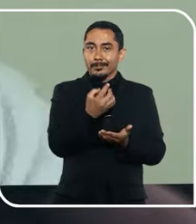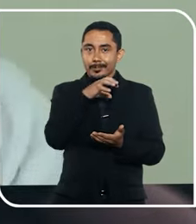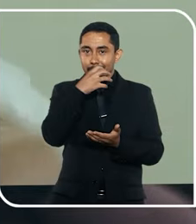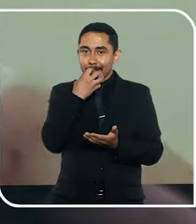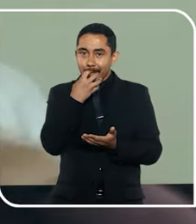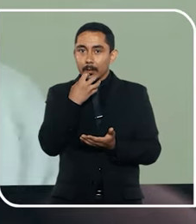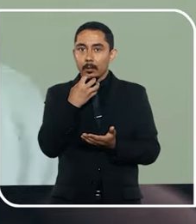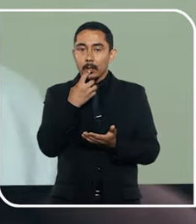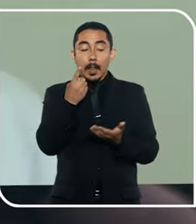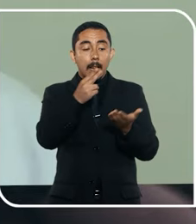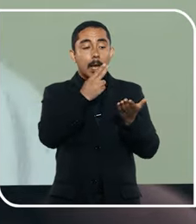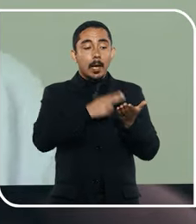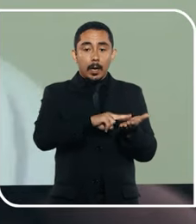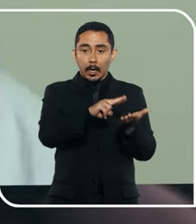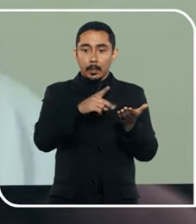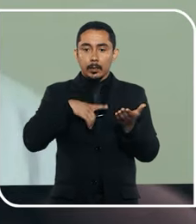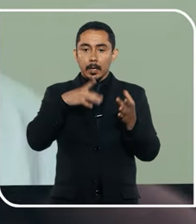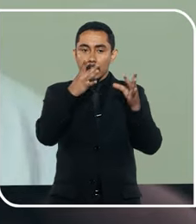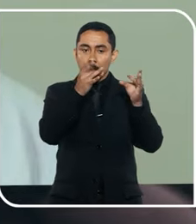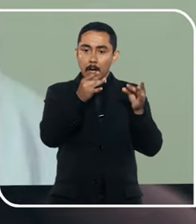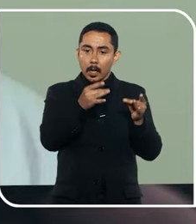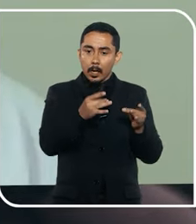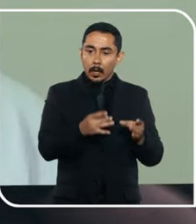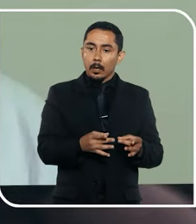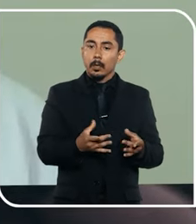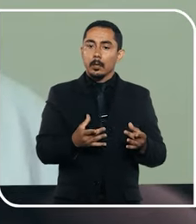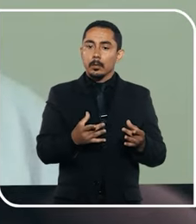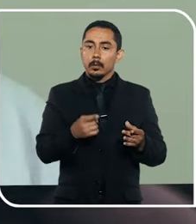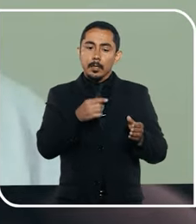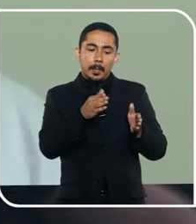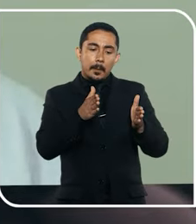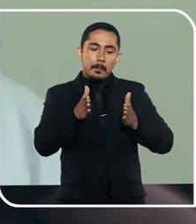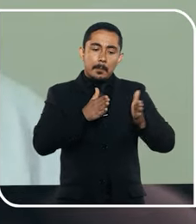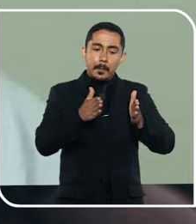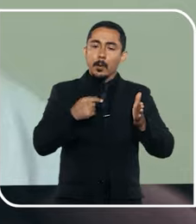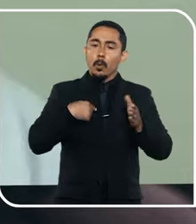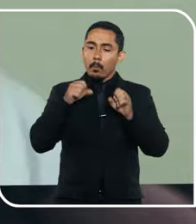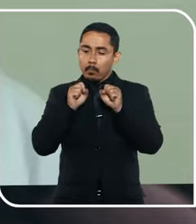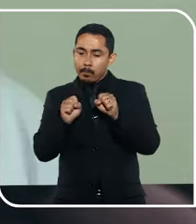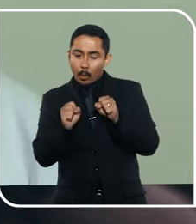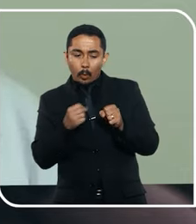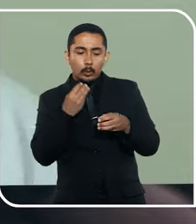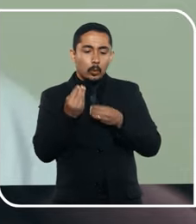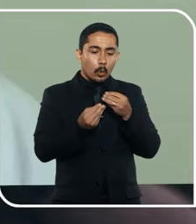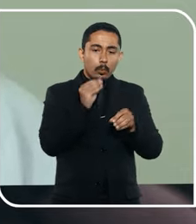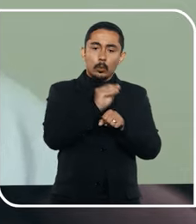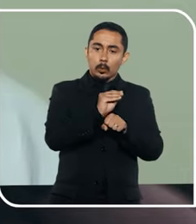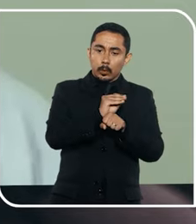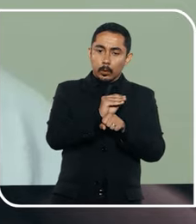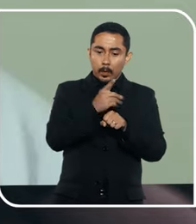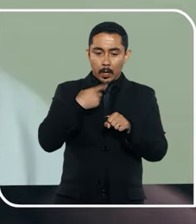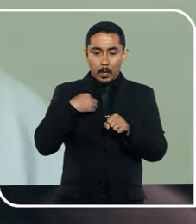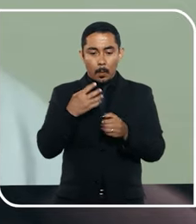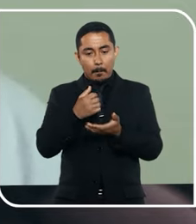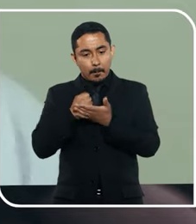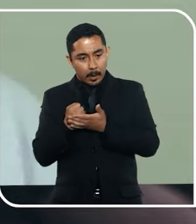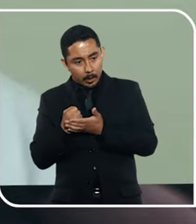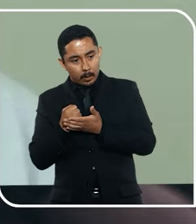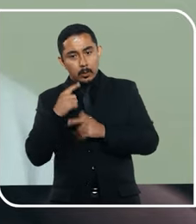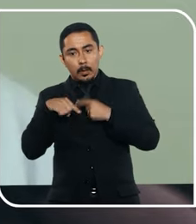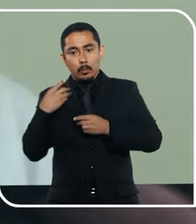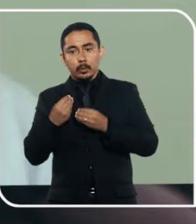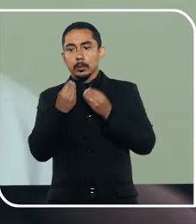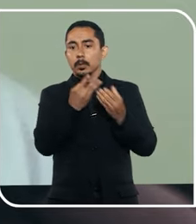E na carta, na própria carta, vem discriminado o período que você pode ficar com ela, o período que você pega e o período que